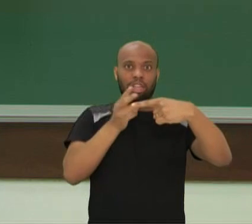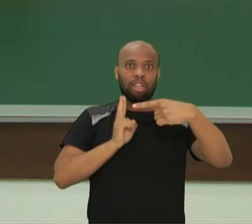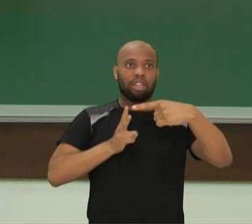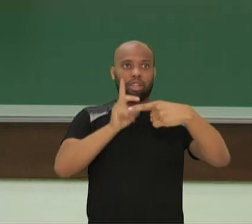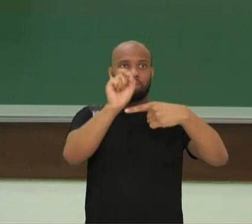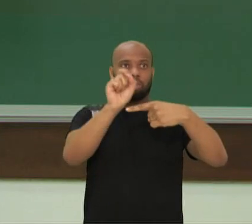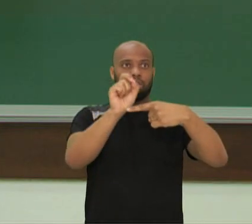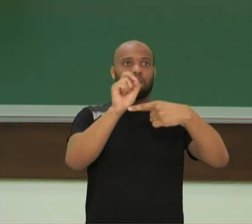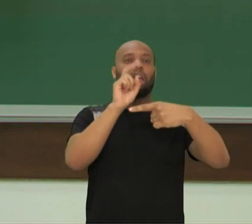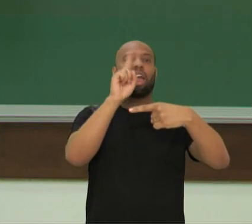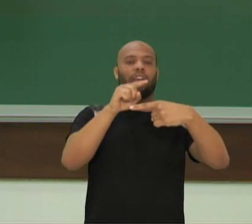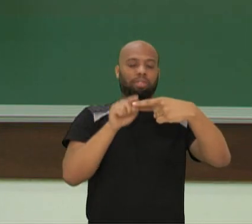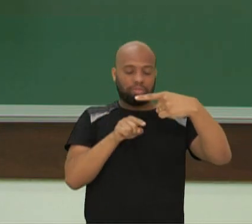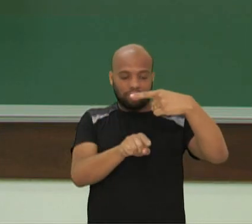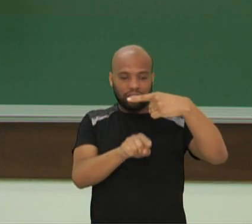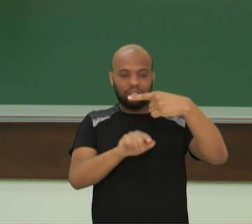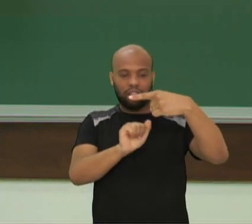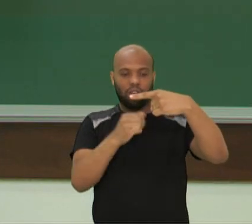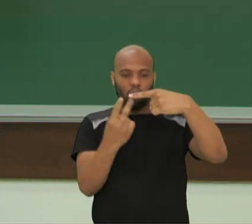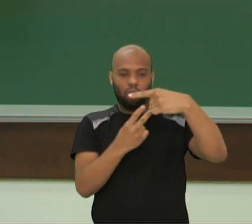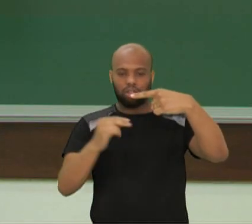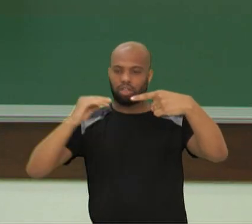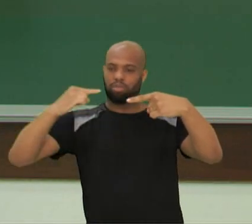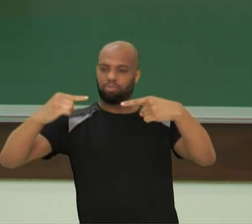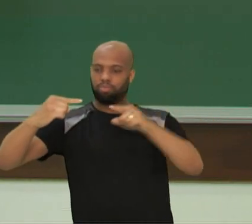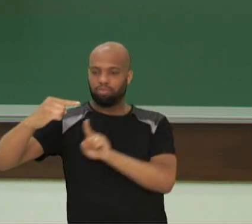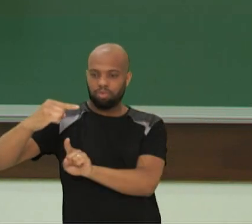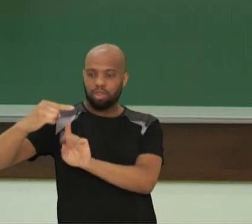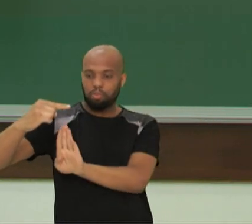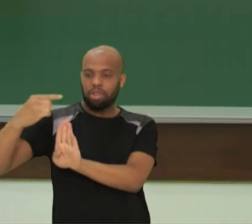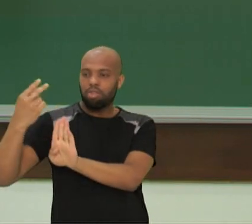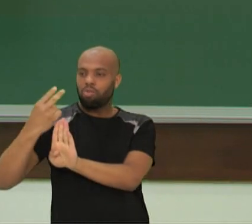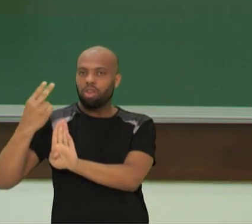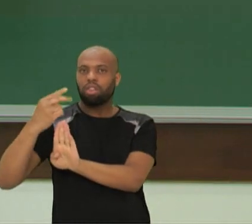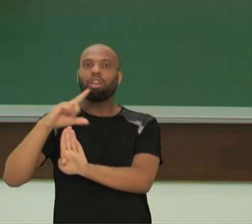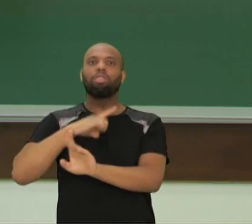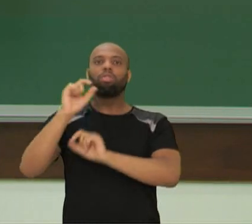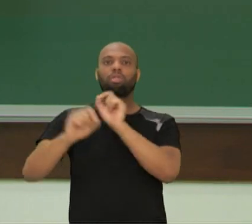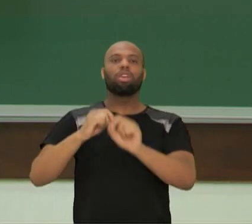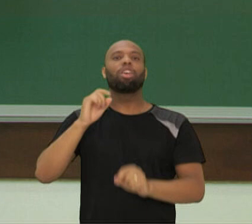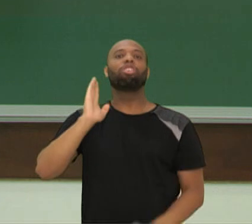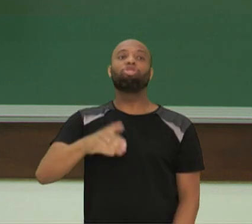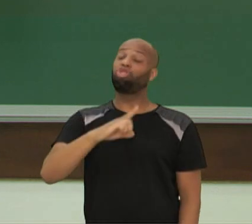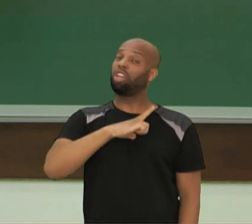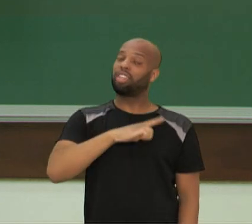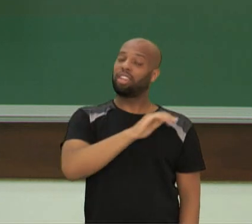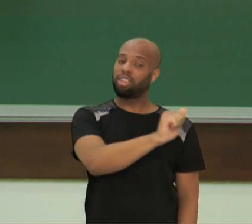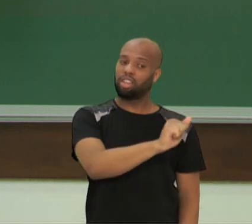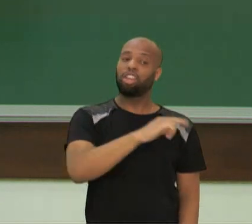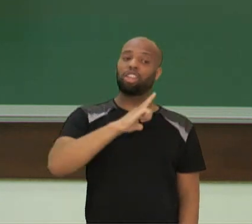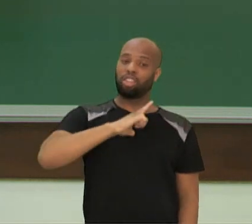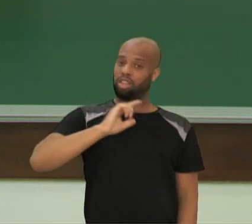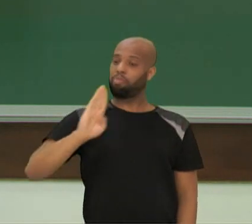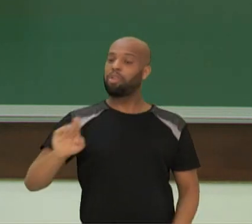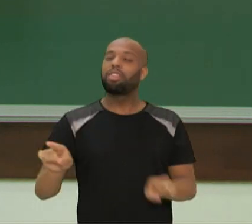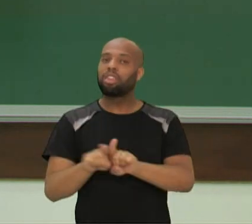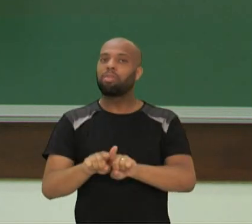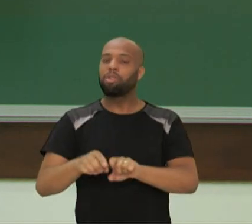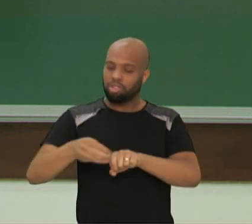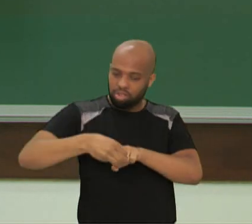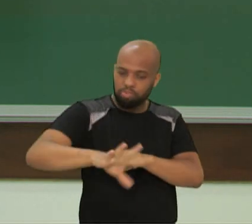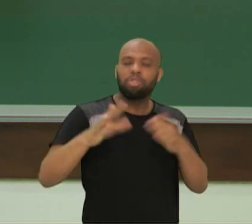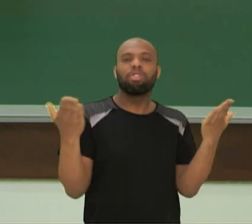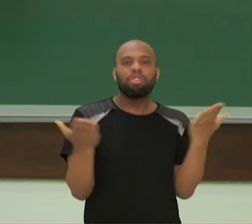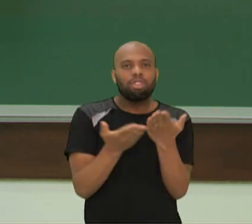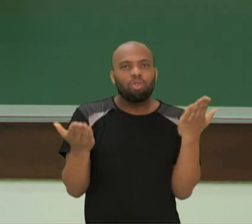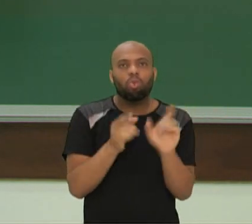termo é sempre b ao quadrado. Daí, você já tem os valores de a e b. Então, seguindo essas dicas que eu